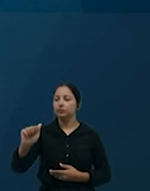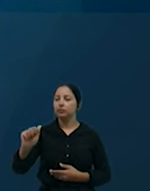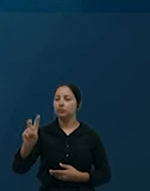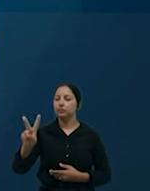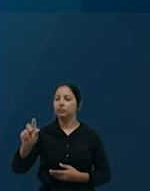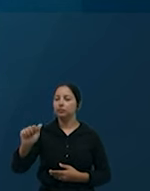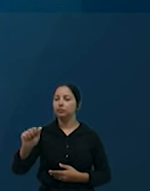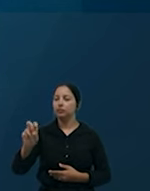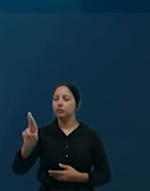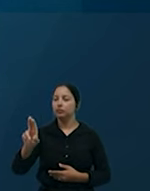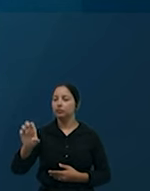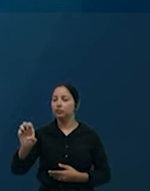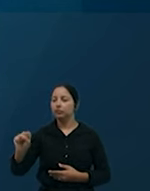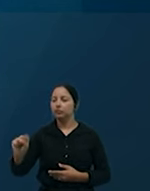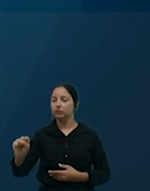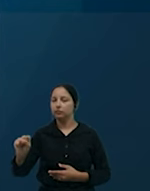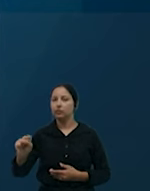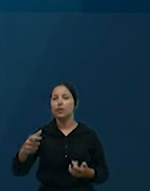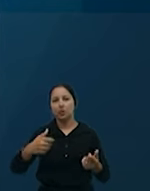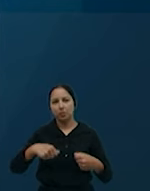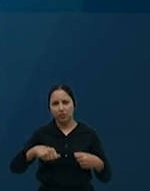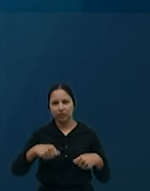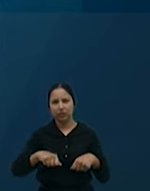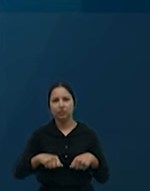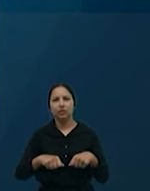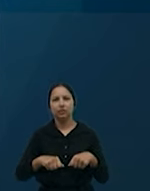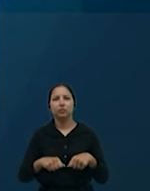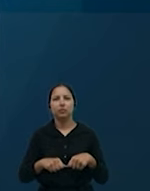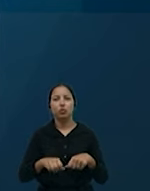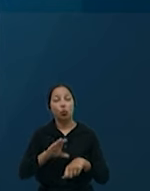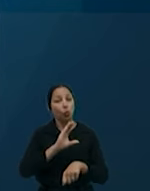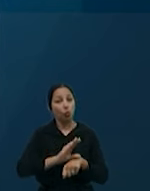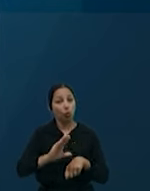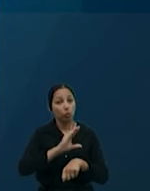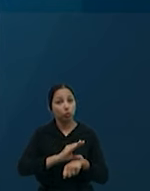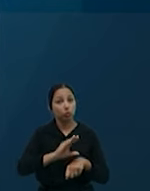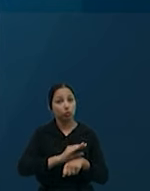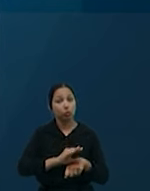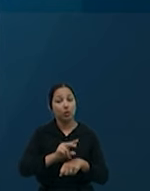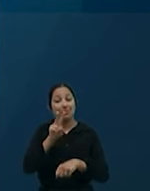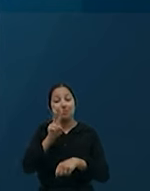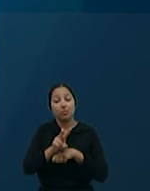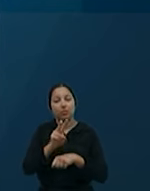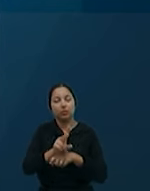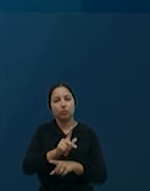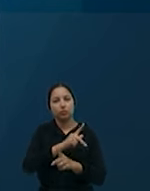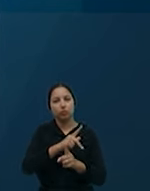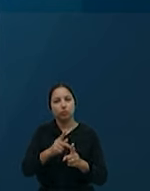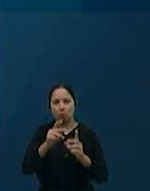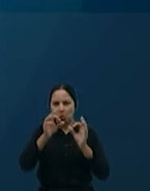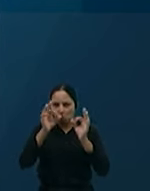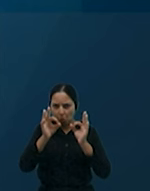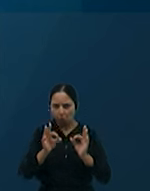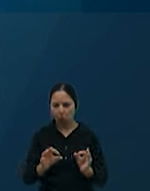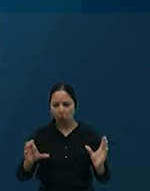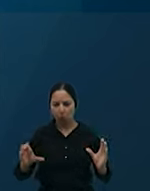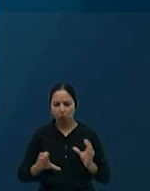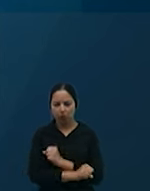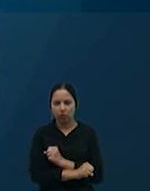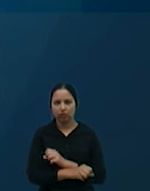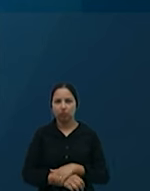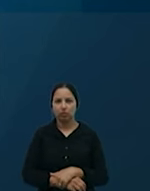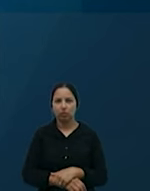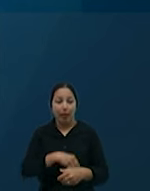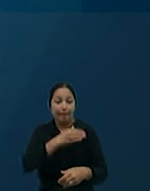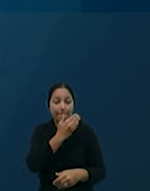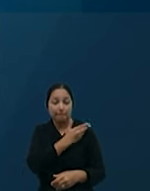um constitucionalismo de proteção social pleno, jamais parcial ou